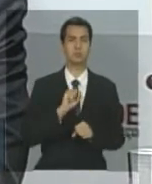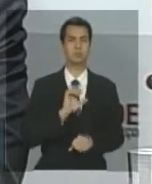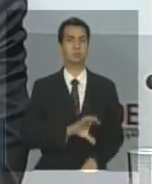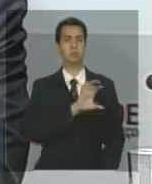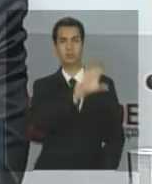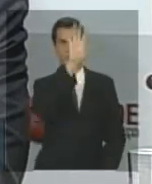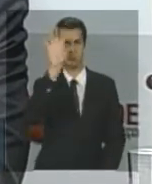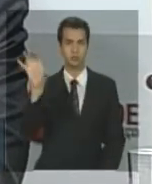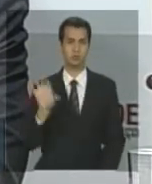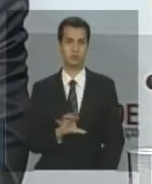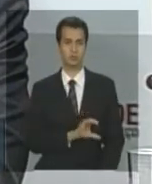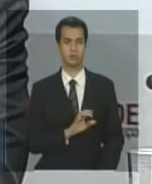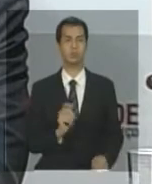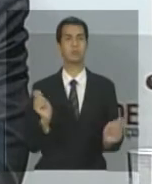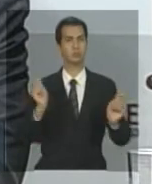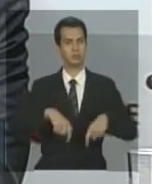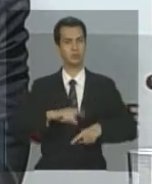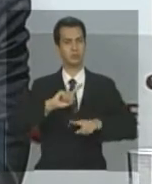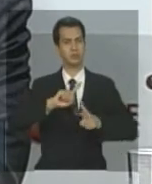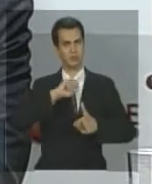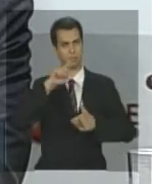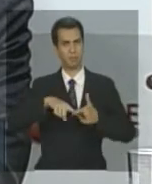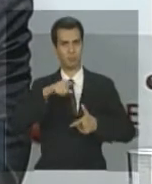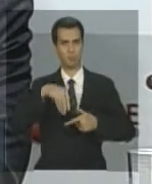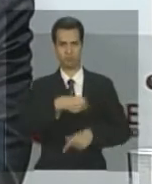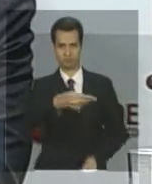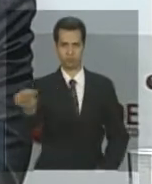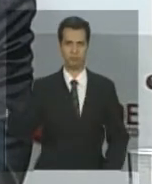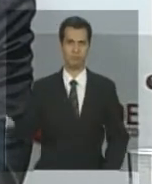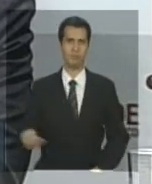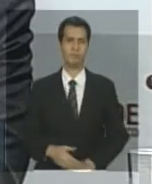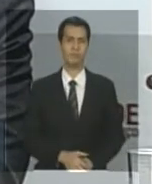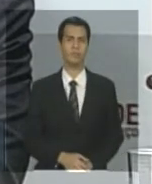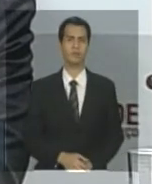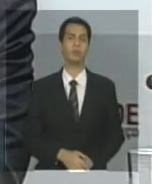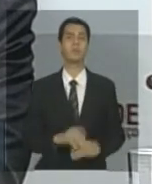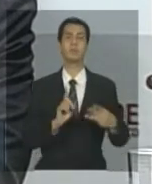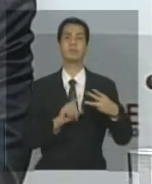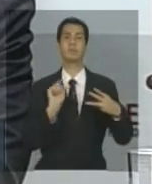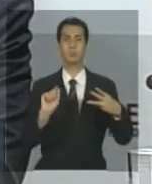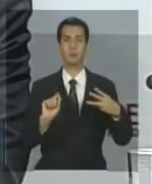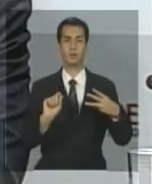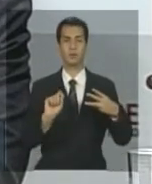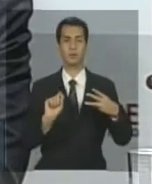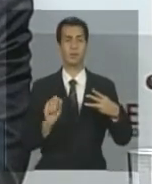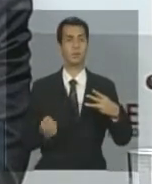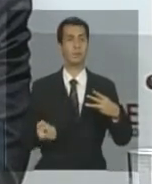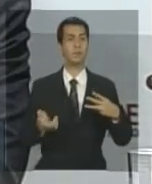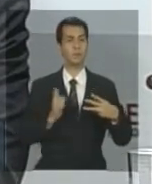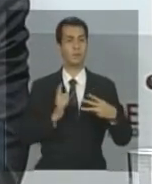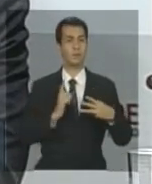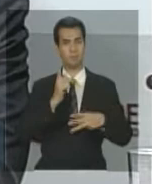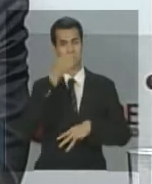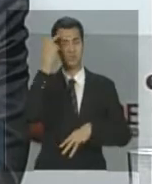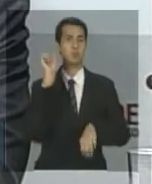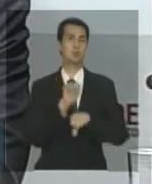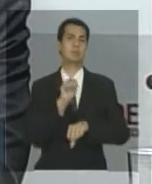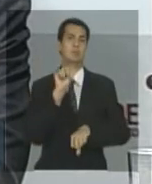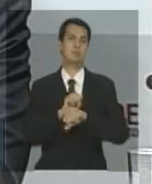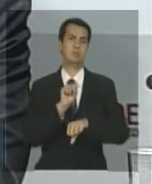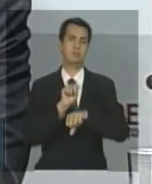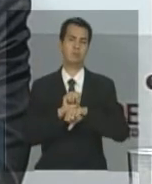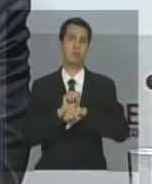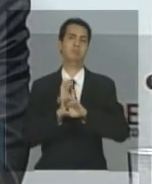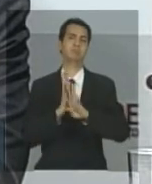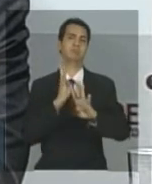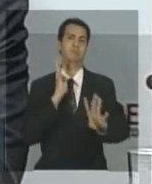poder passar posteriormente. Um terceiro dado, da redução da fila. Né? Nós tivemos 23% de redução da